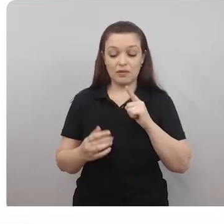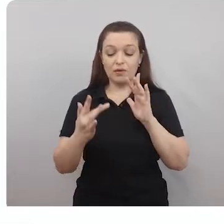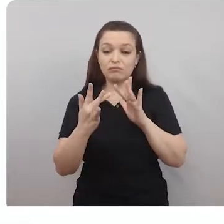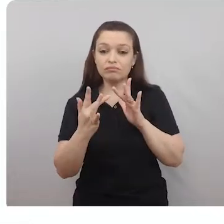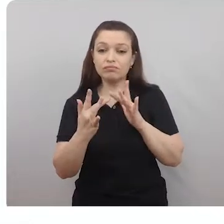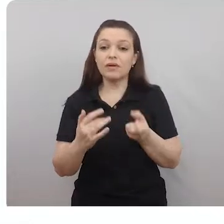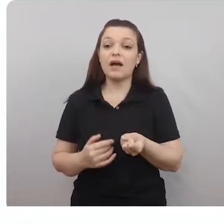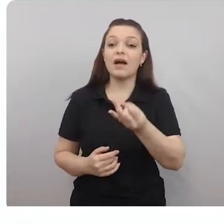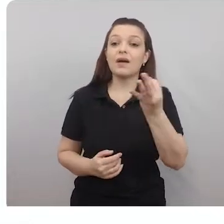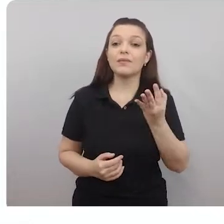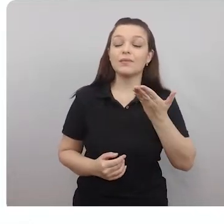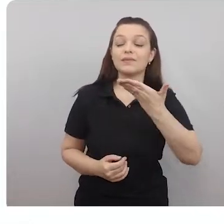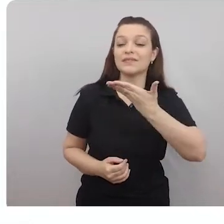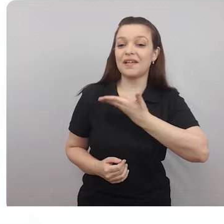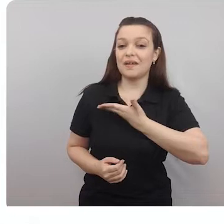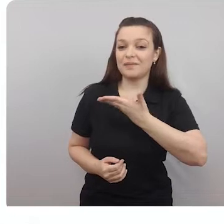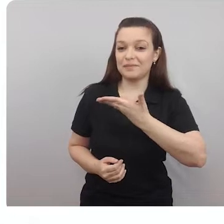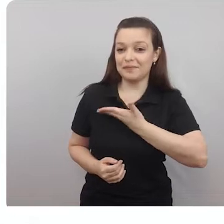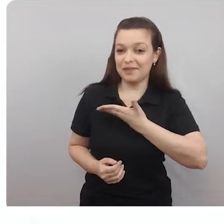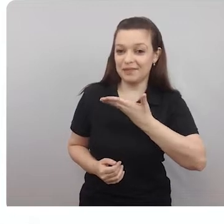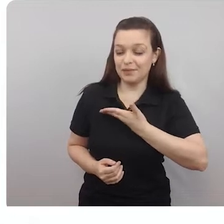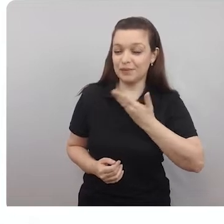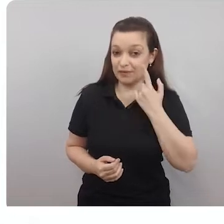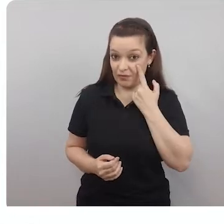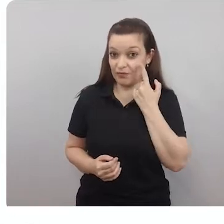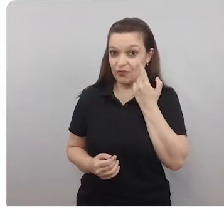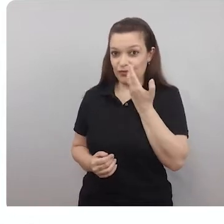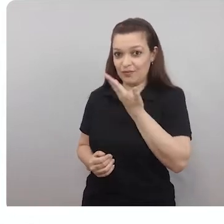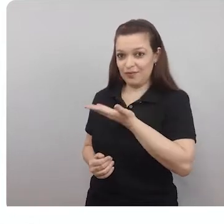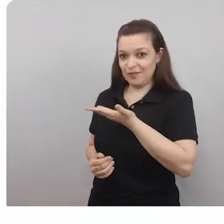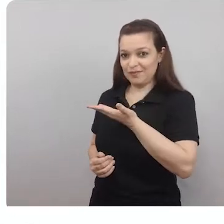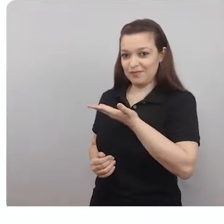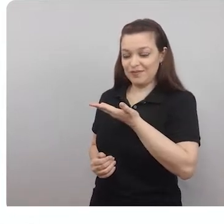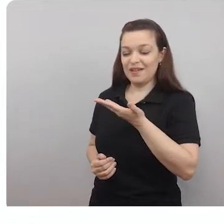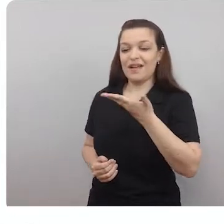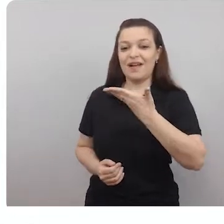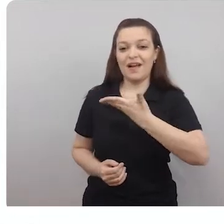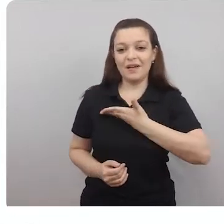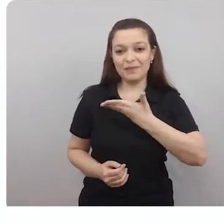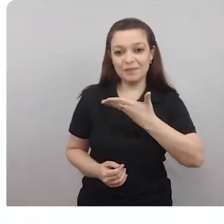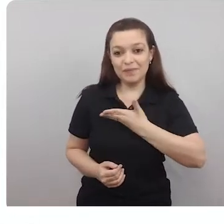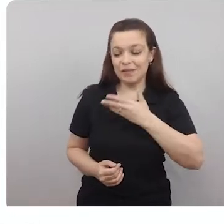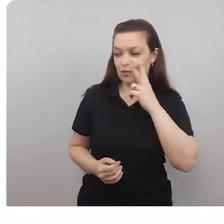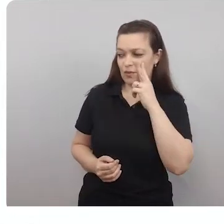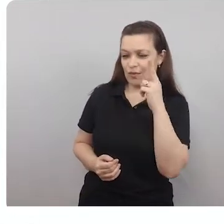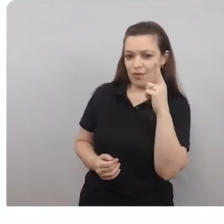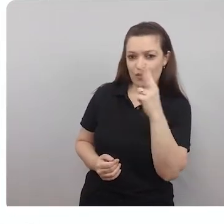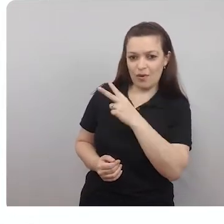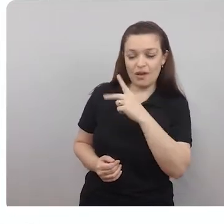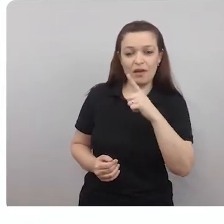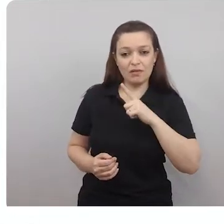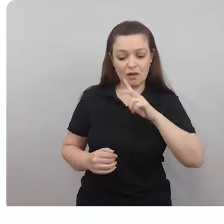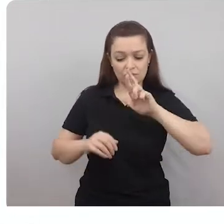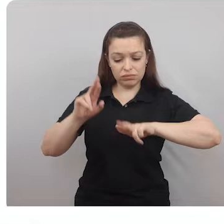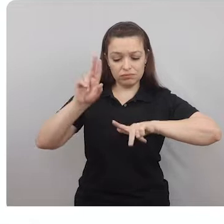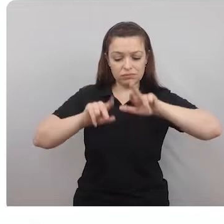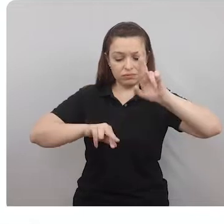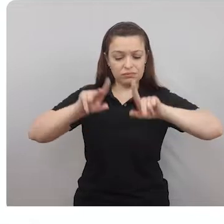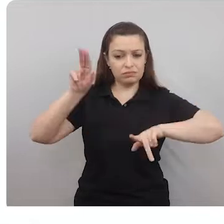ele vai interagir com alguns amigos. Vejam lá os amigos do Armandinho. Como eles